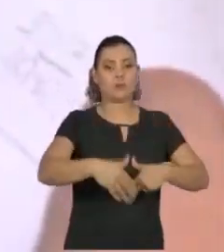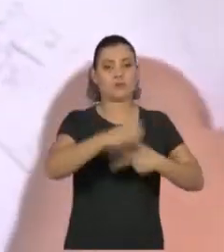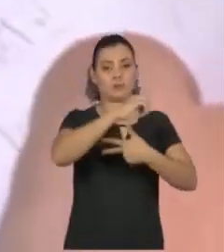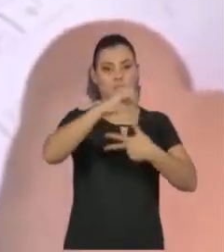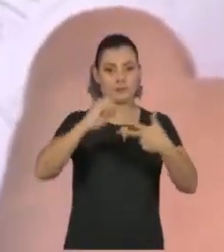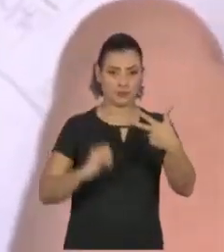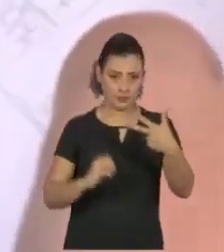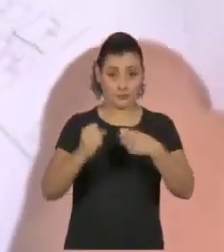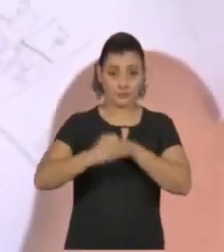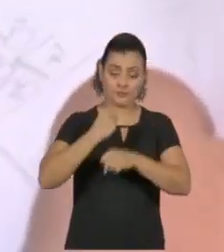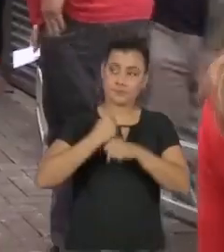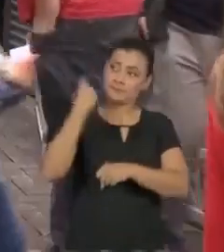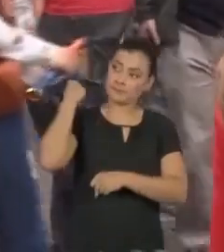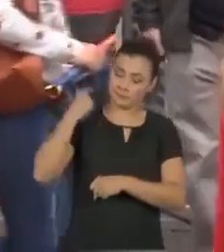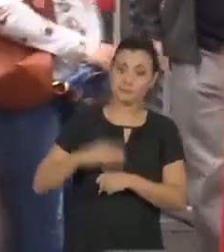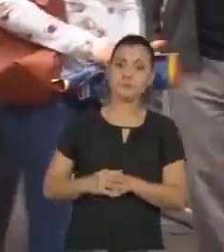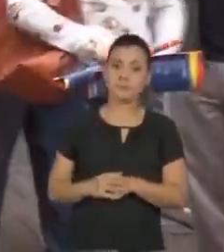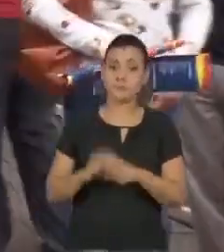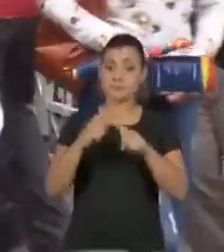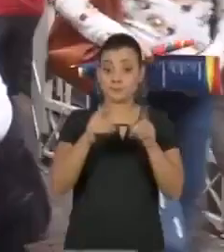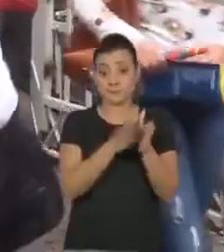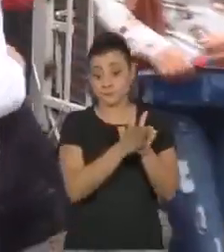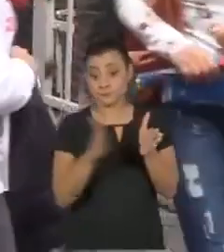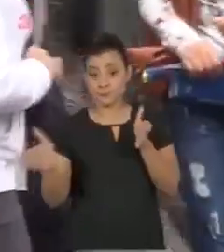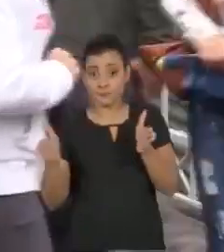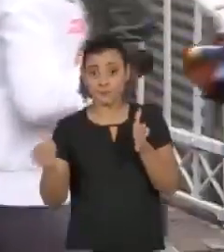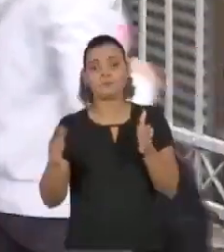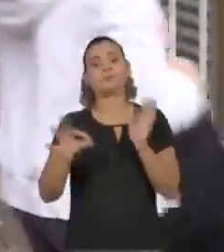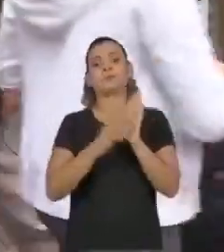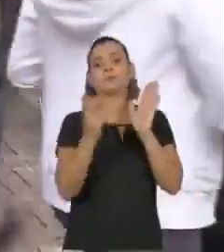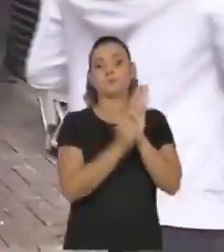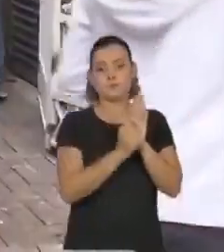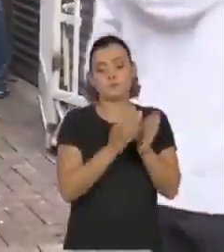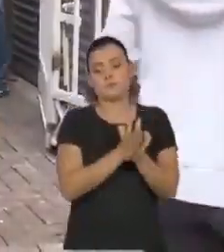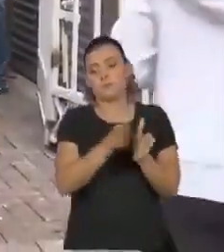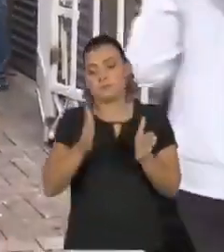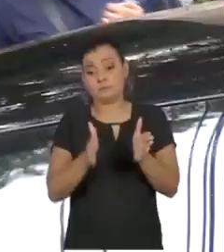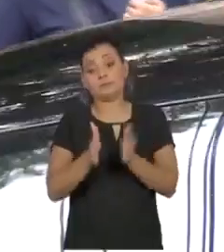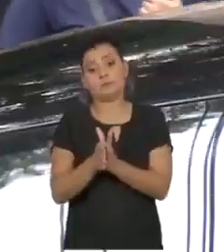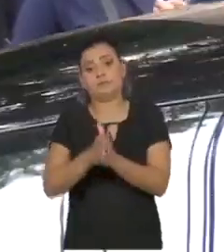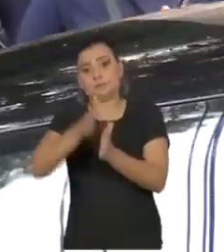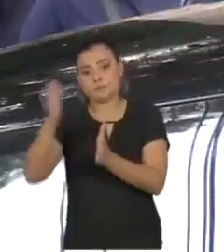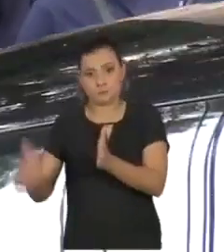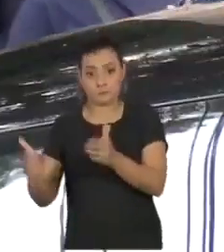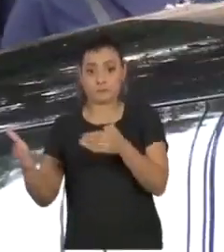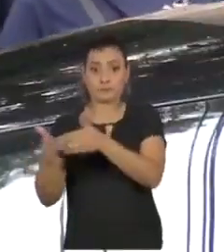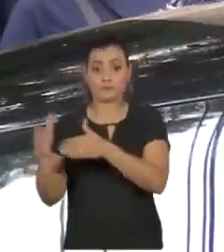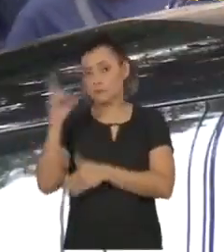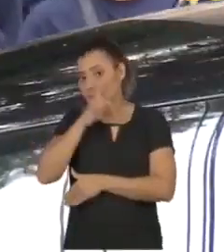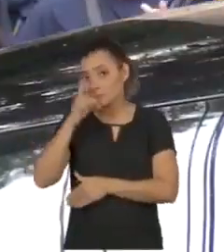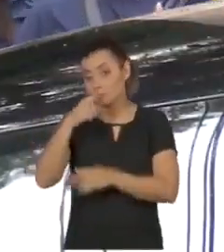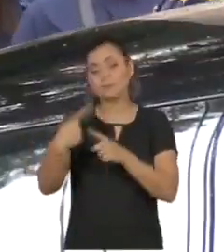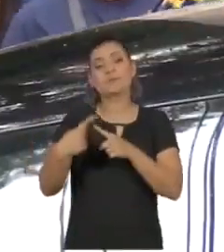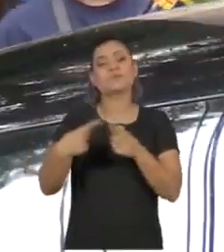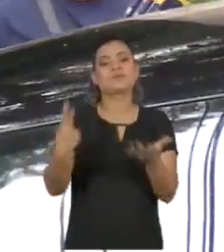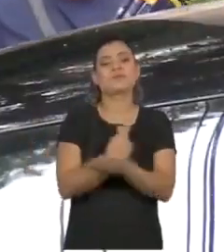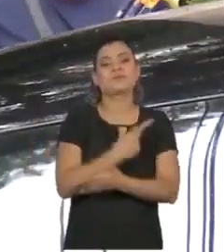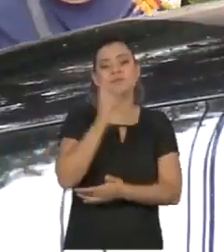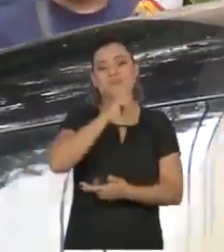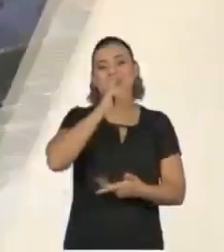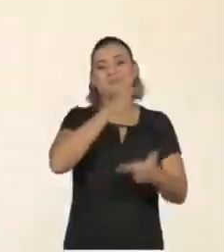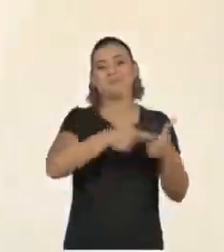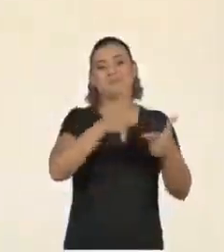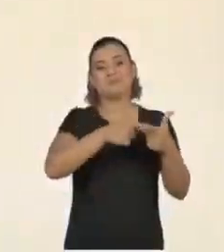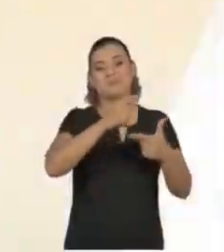Médio do ano passado. O prazo de inscrição foi prorrogado até domingo por causa dos erros de correção na prova do